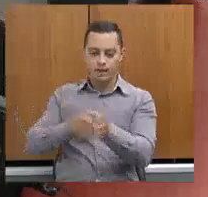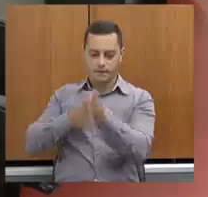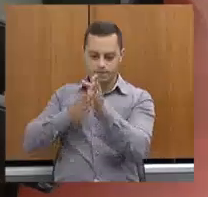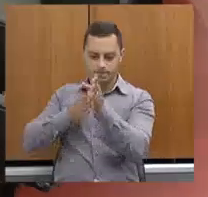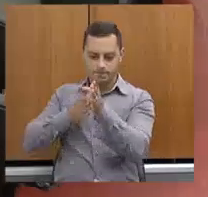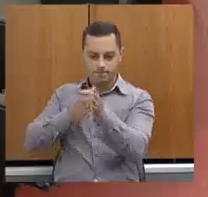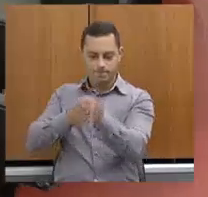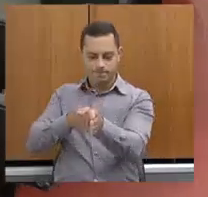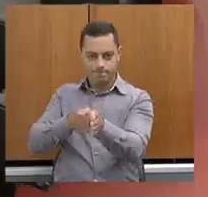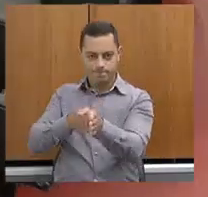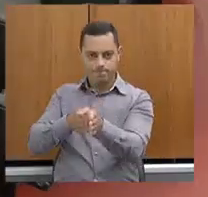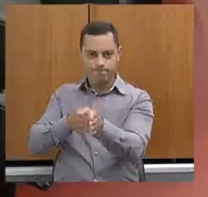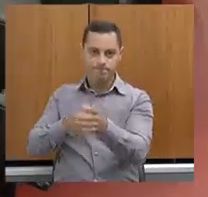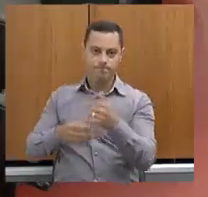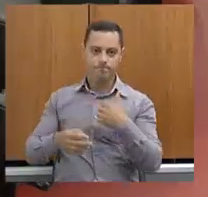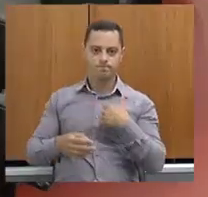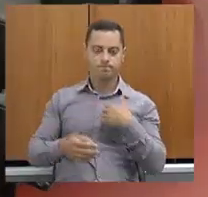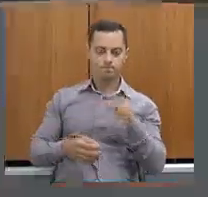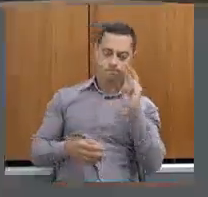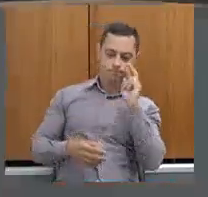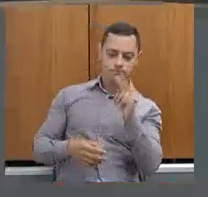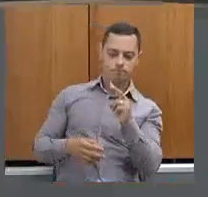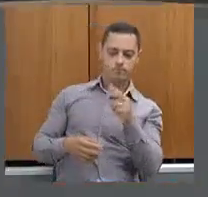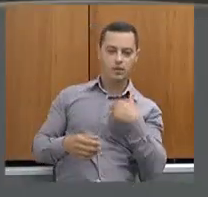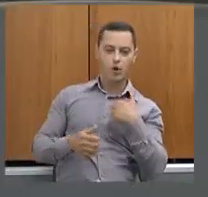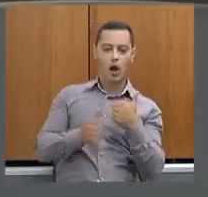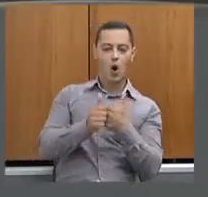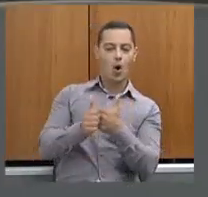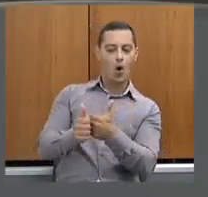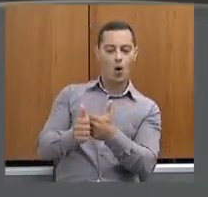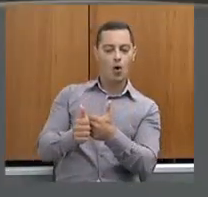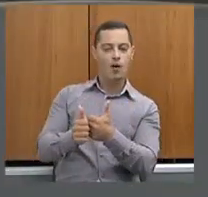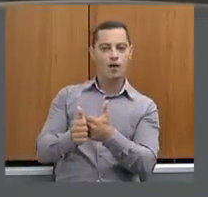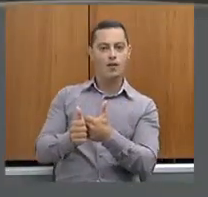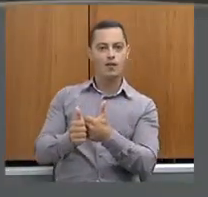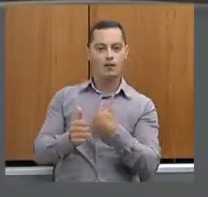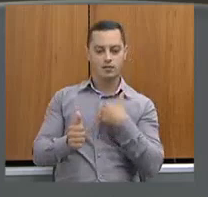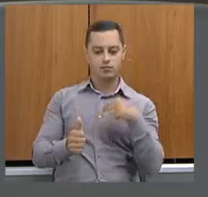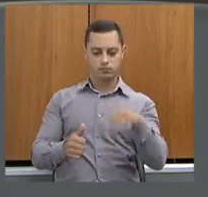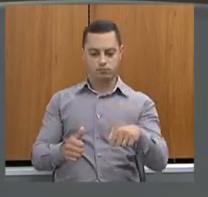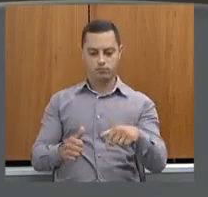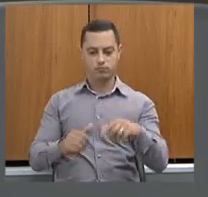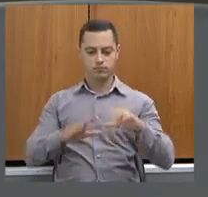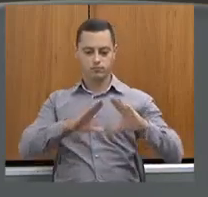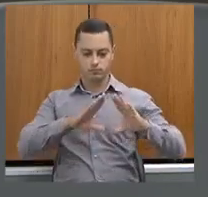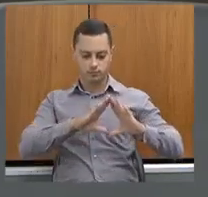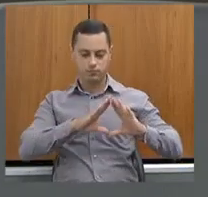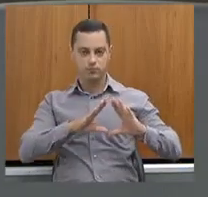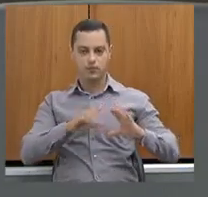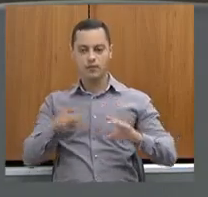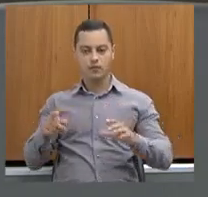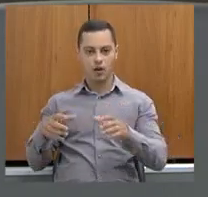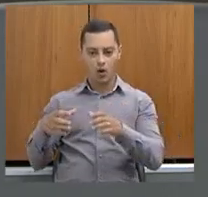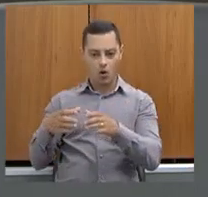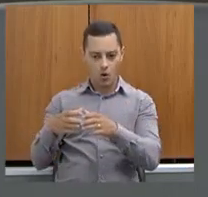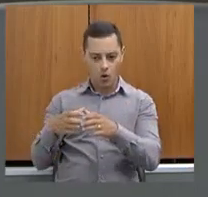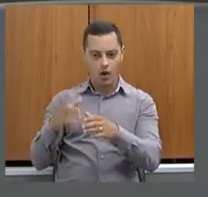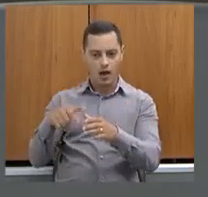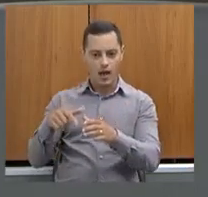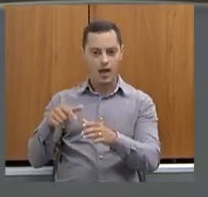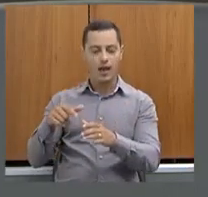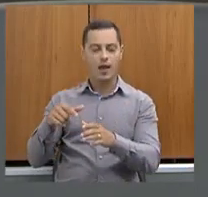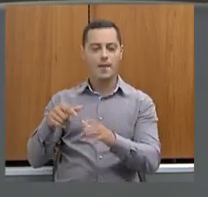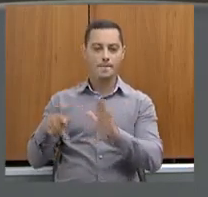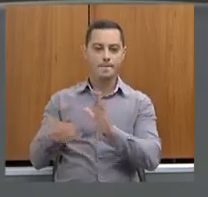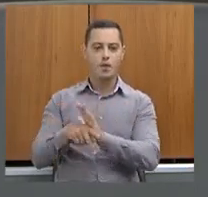que eu sempre acompanhei Desde quando estou nessa casa é uma instituição realmente que carrega Esse princípio é de estado